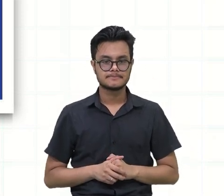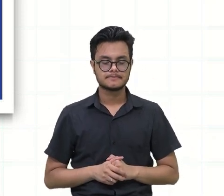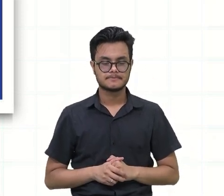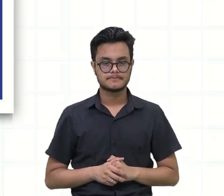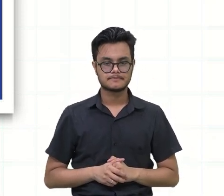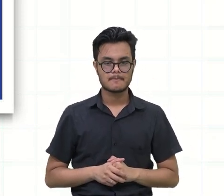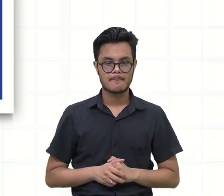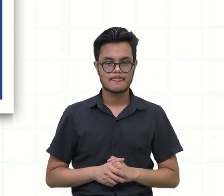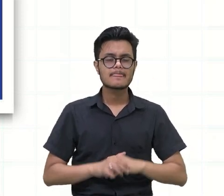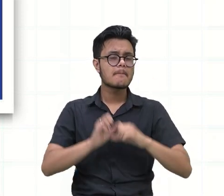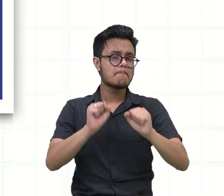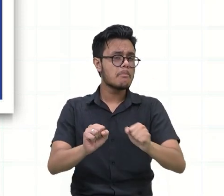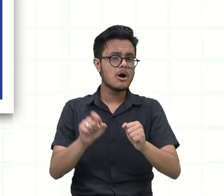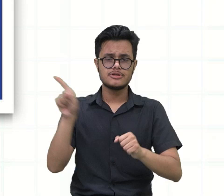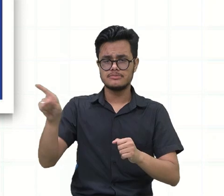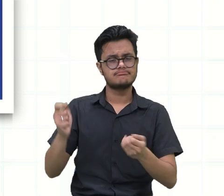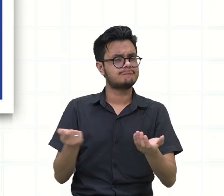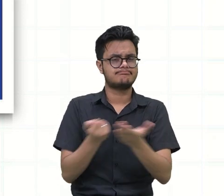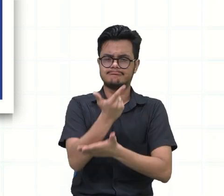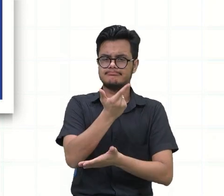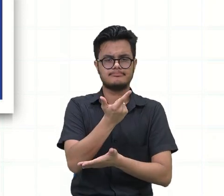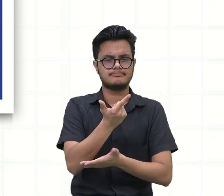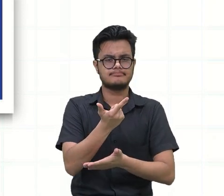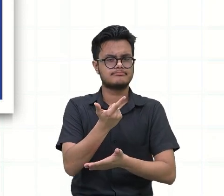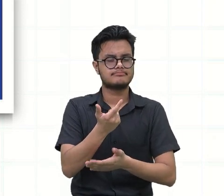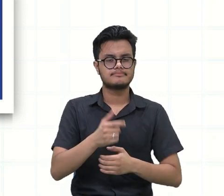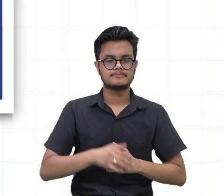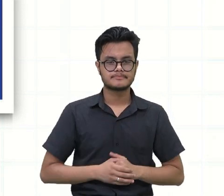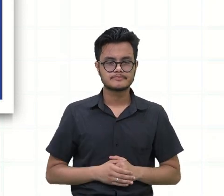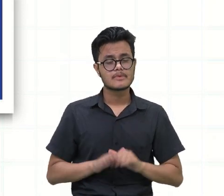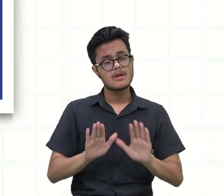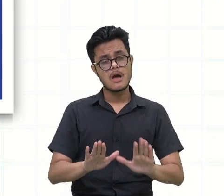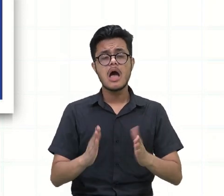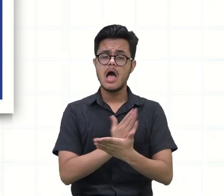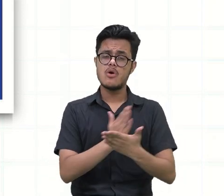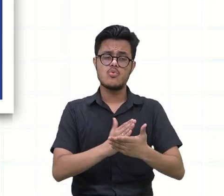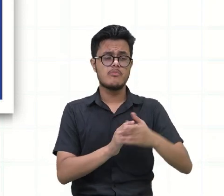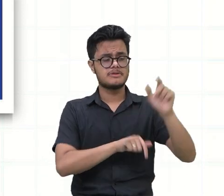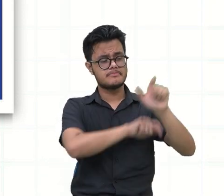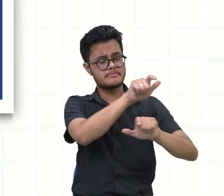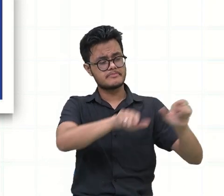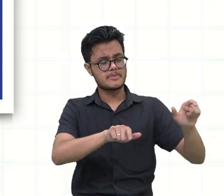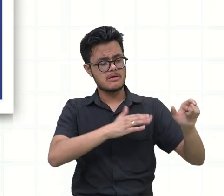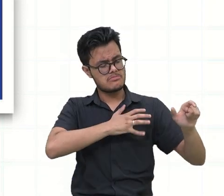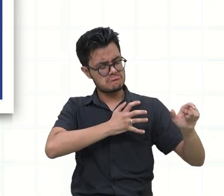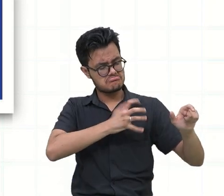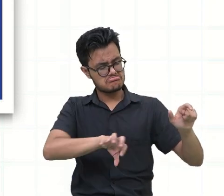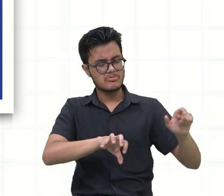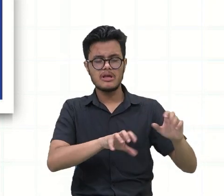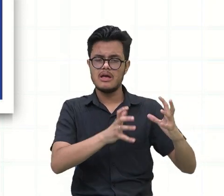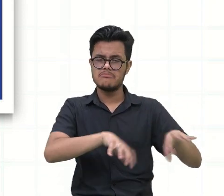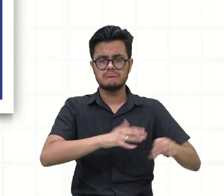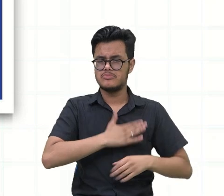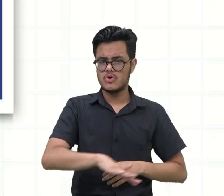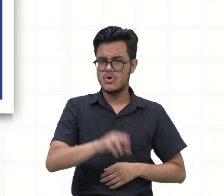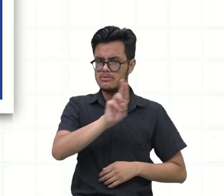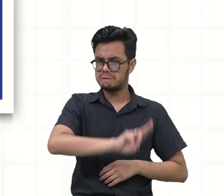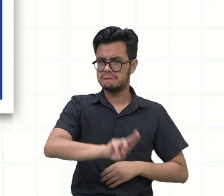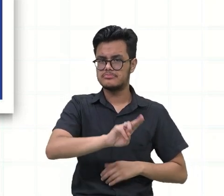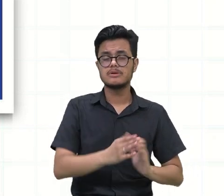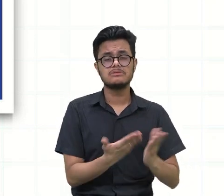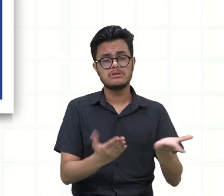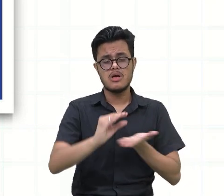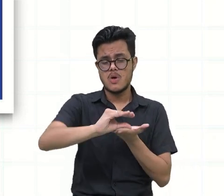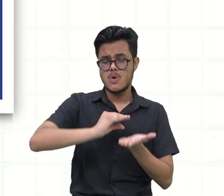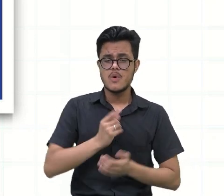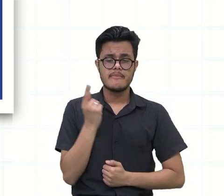Pessoas podem, né, não utilizar esses produtos, mas uma vez ele vendendo esses produtos, arrecadam